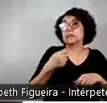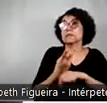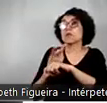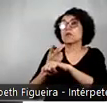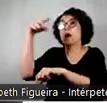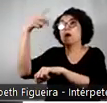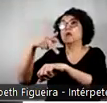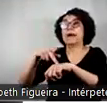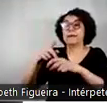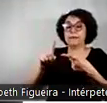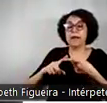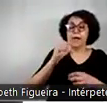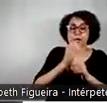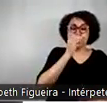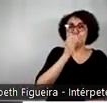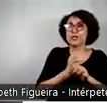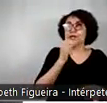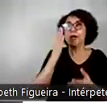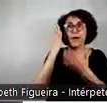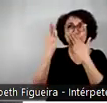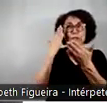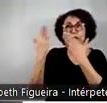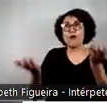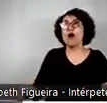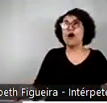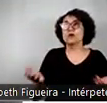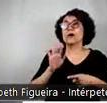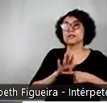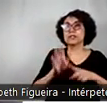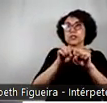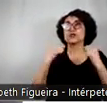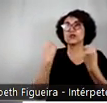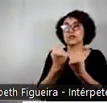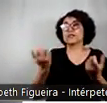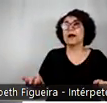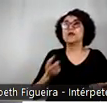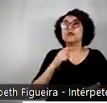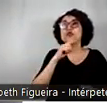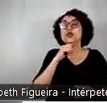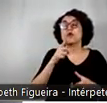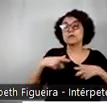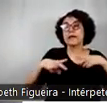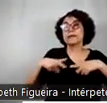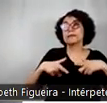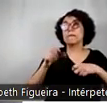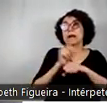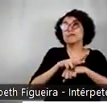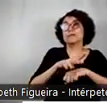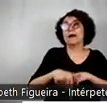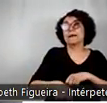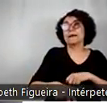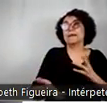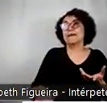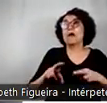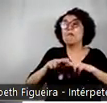sociais, enfim, que são formados em outro país, não conseguem trabalhar no, na sua na sua profissão, né,